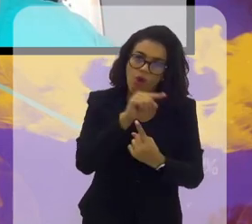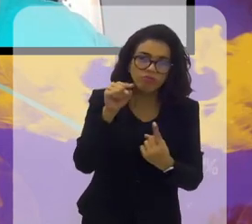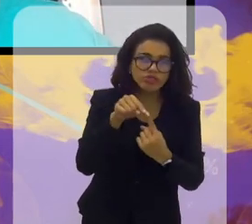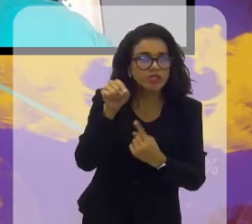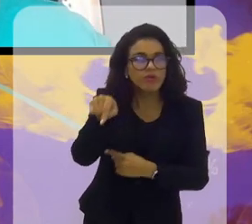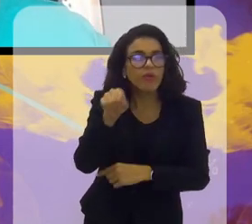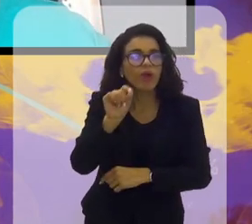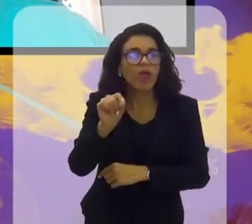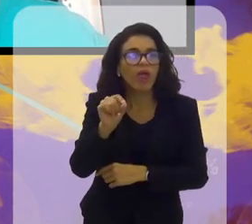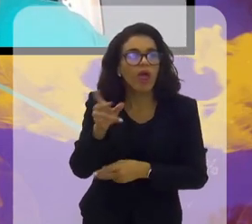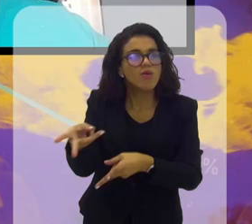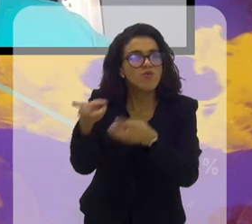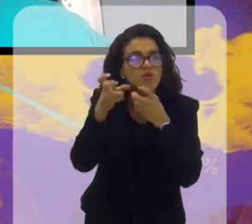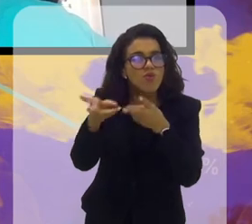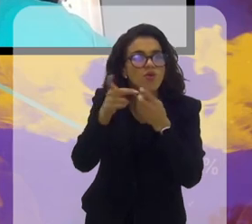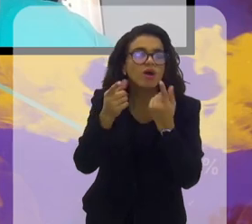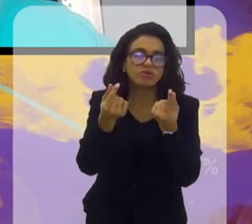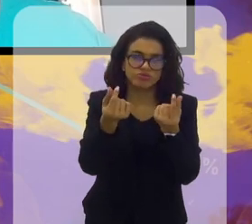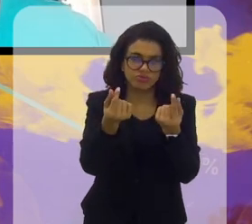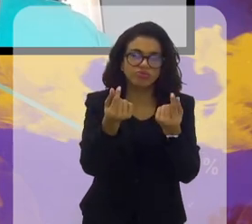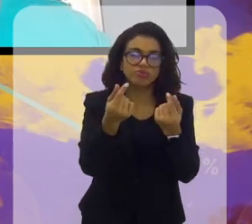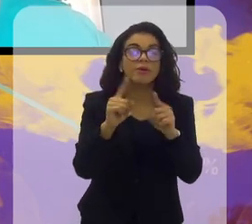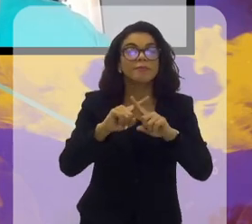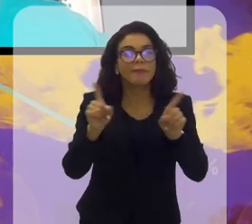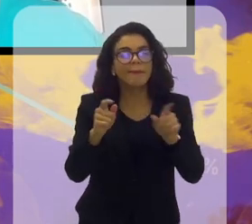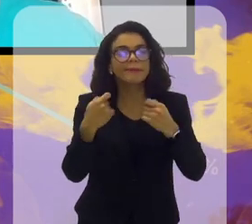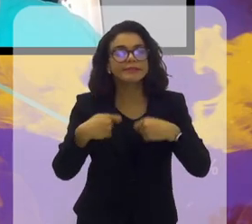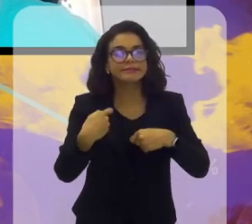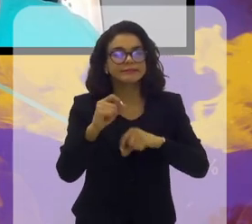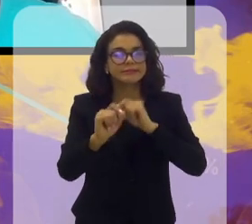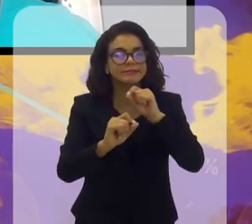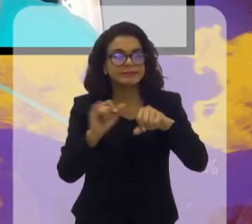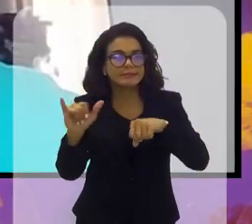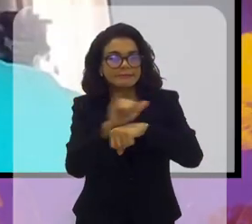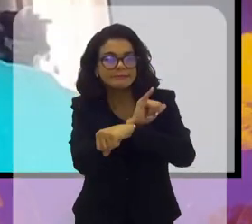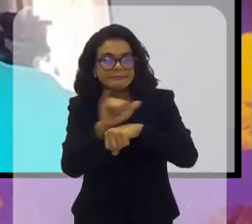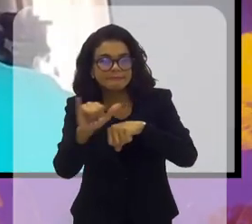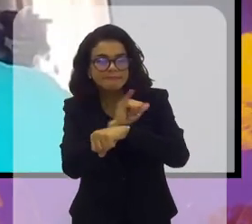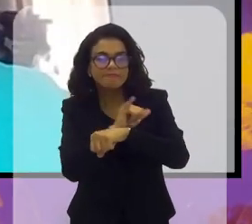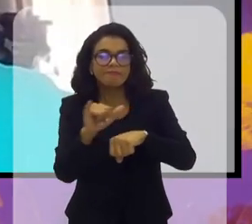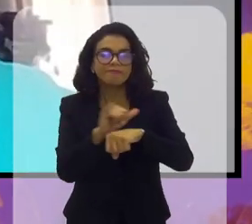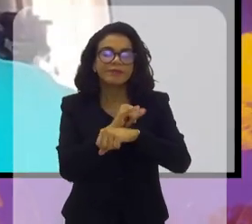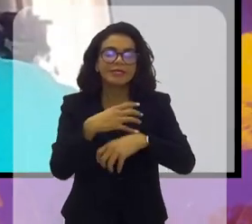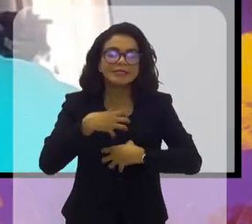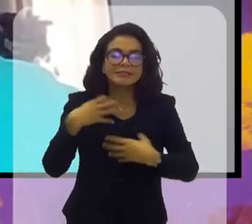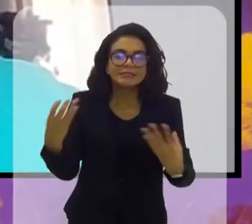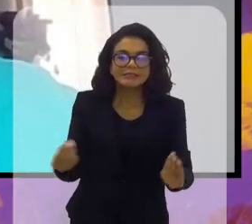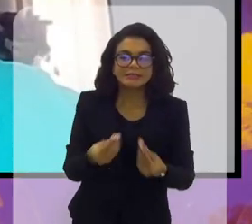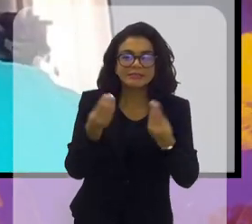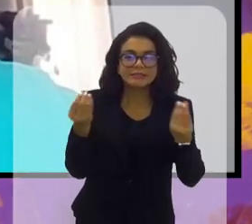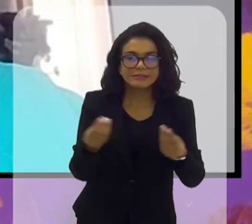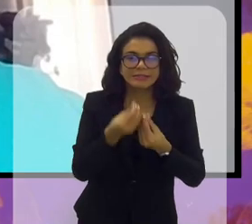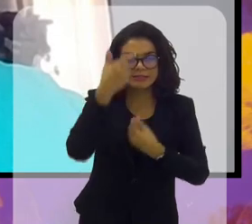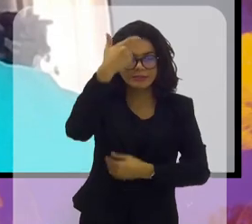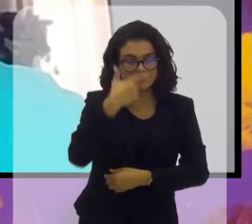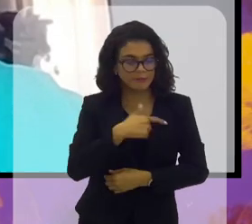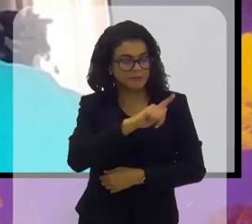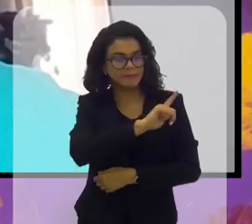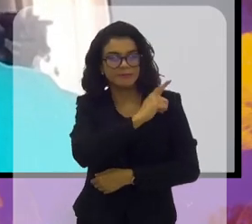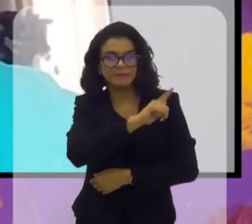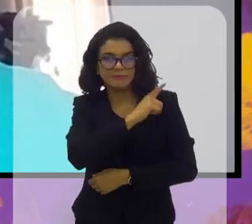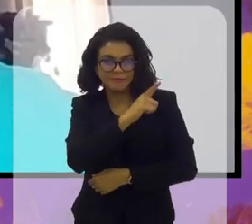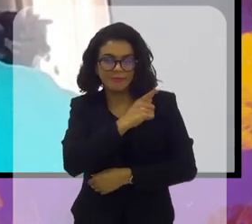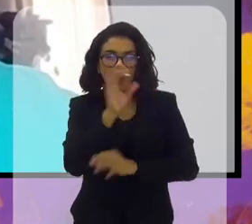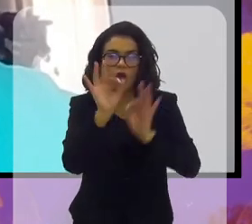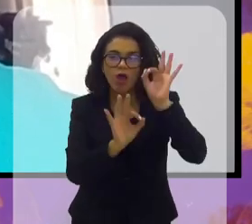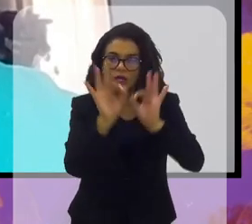para dar lucro, é um negócio. Mas também é preciso que haja alguma sensibilidade